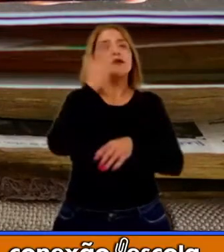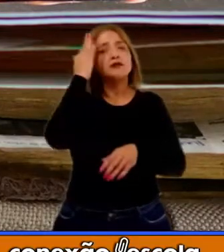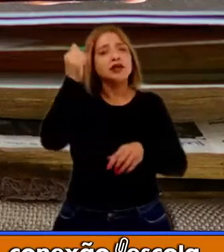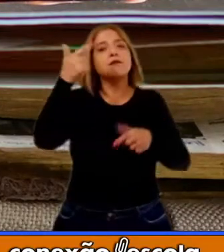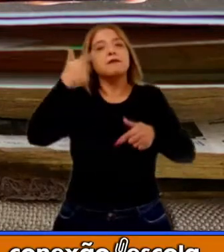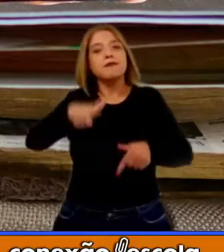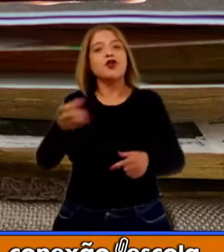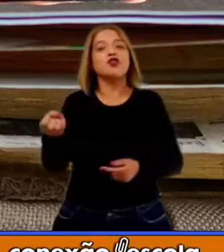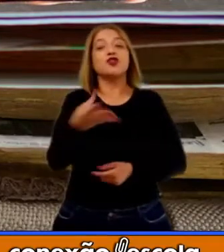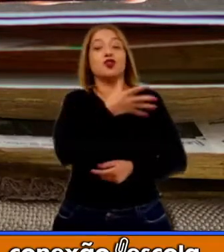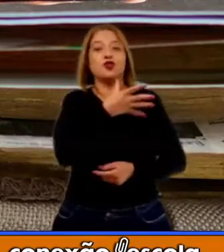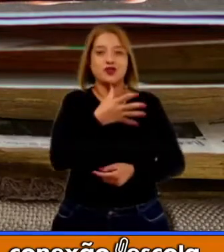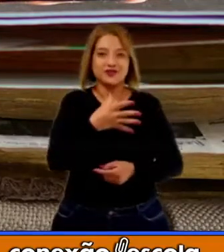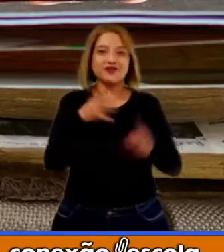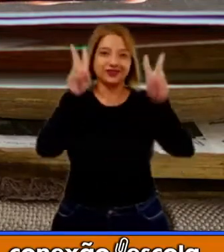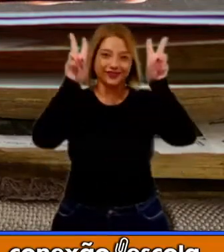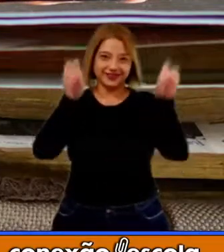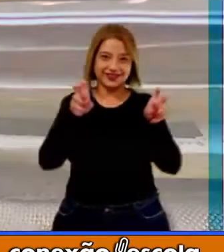sobre esse assunto.